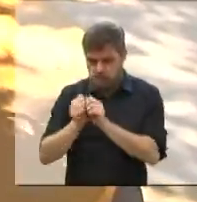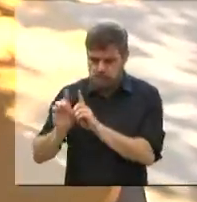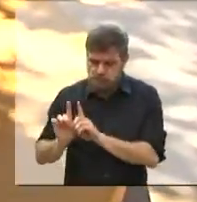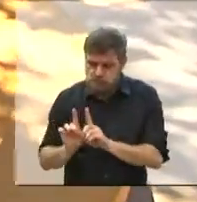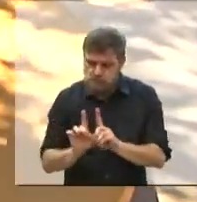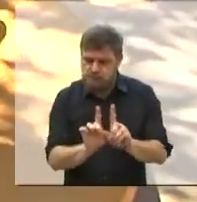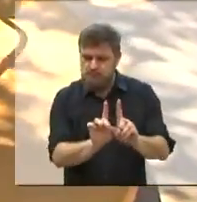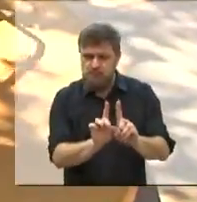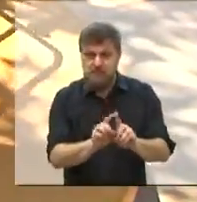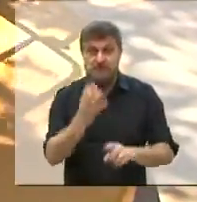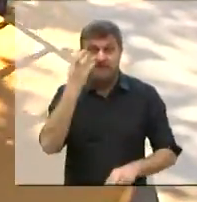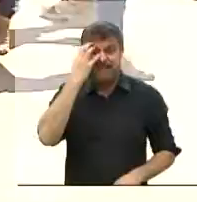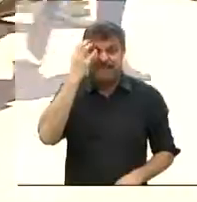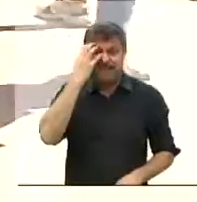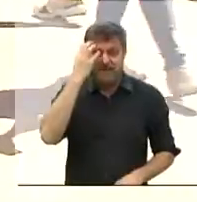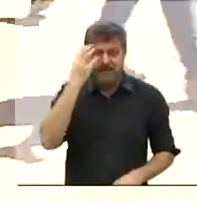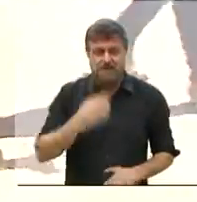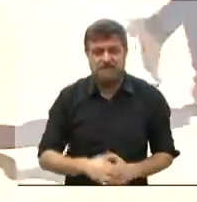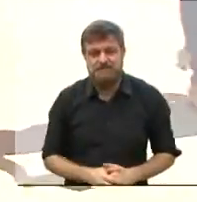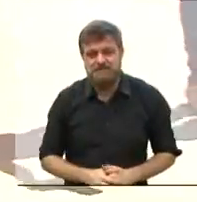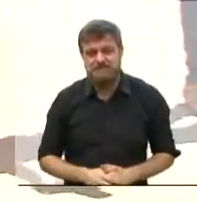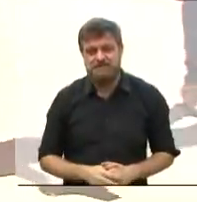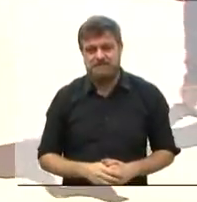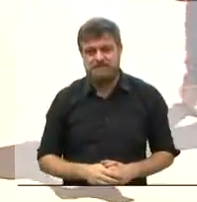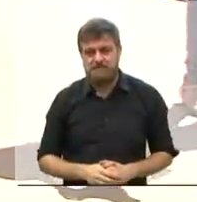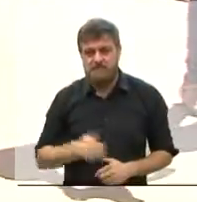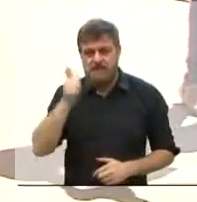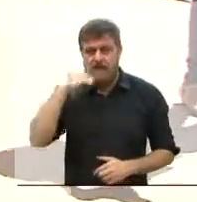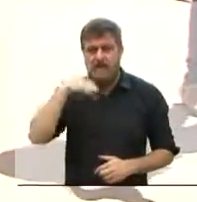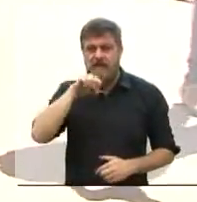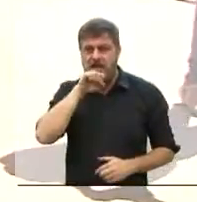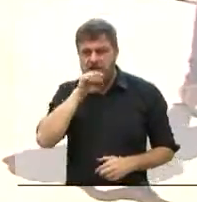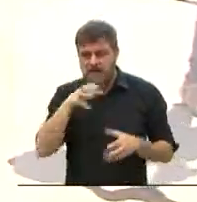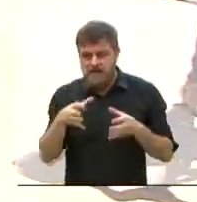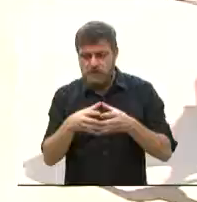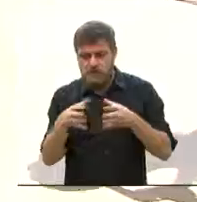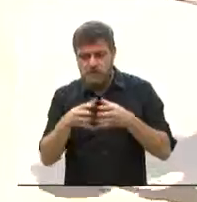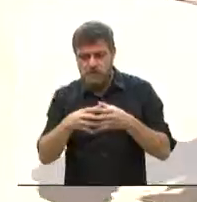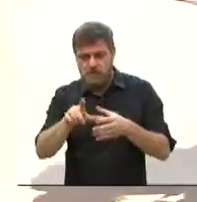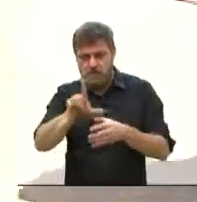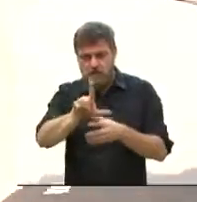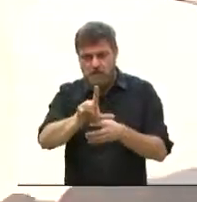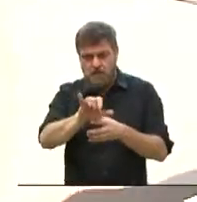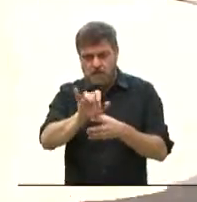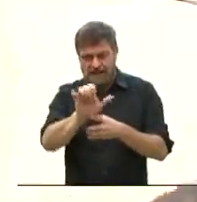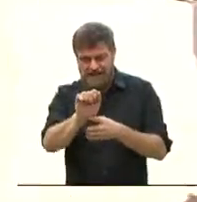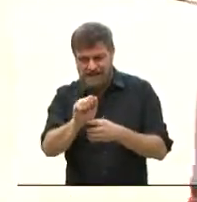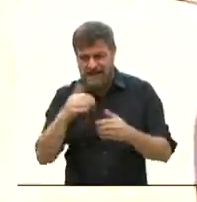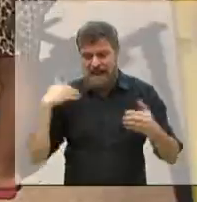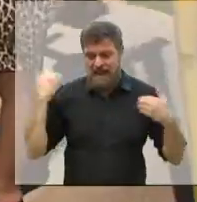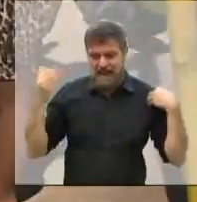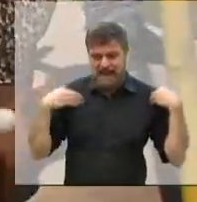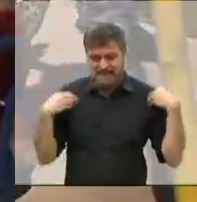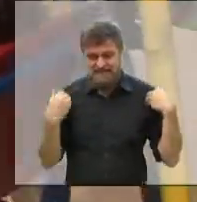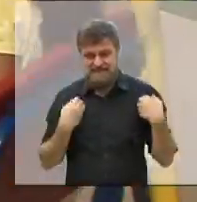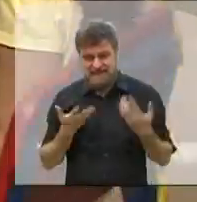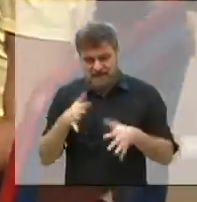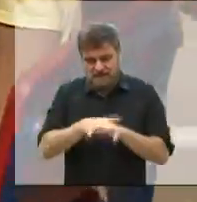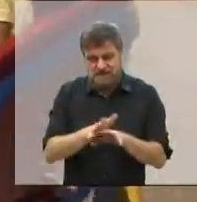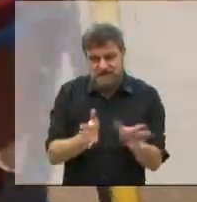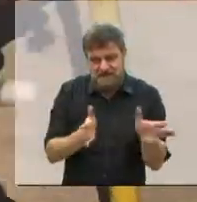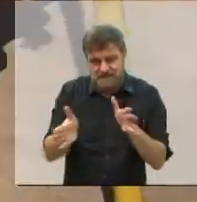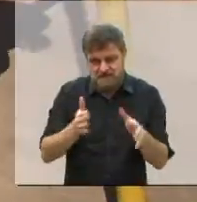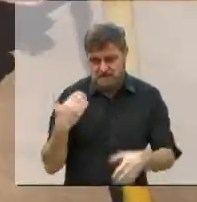lá. E as mães do projeto LIA, Lazer, Inclusão e Acessibilidade, elas vieram